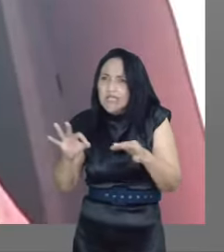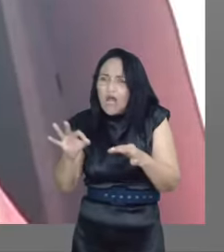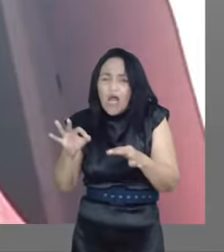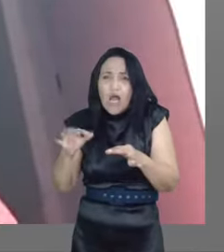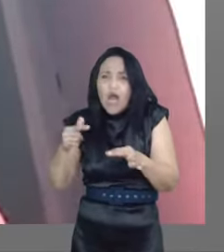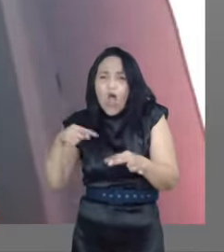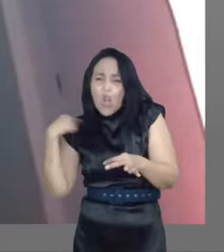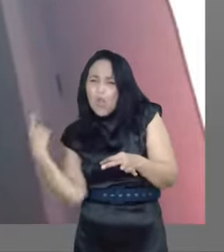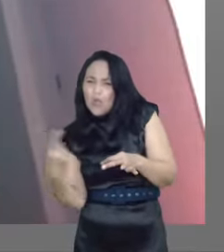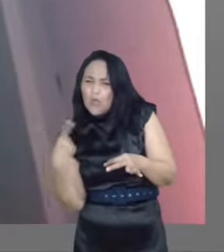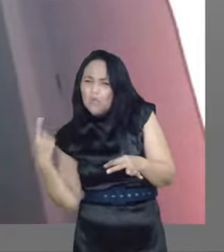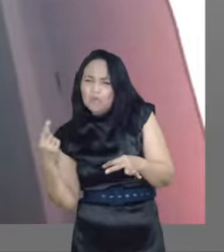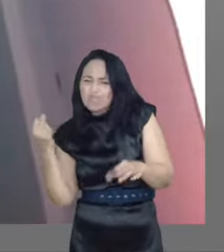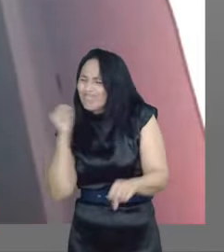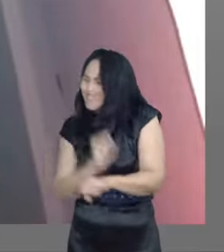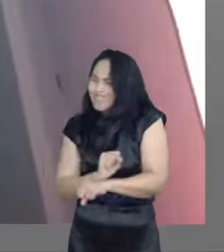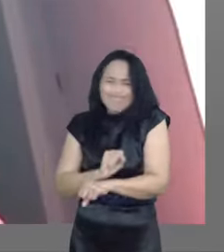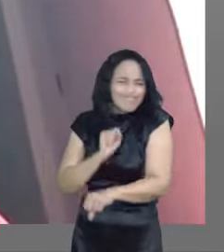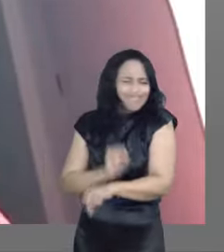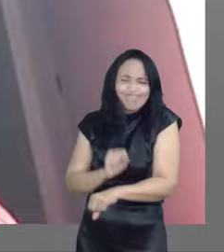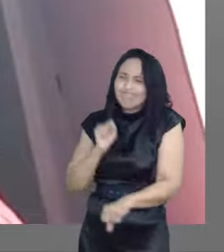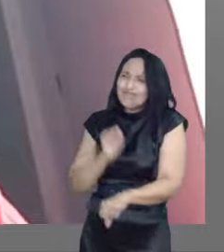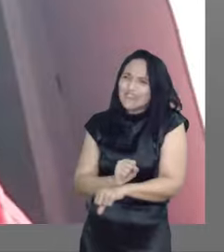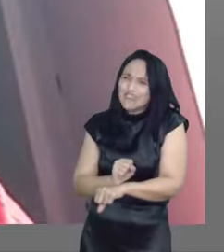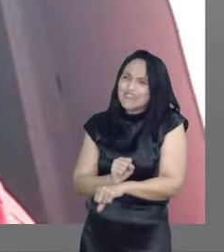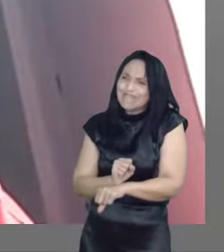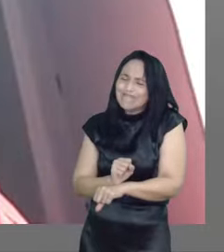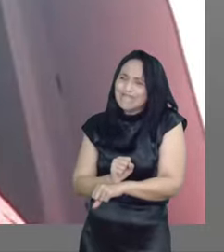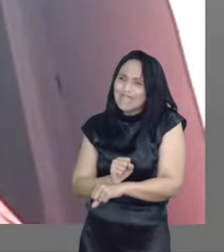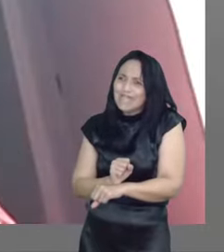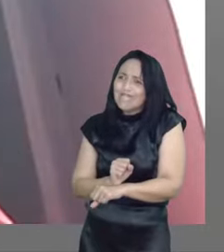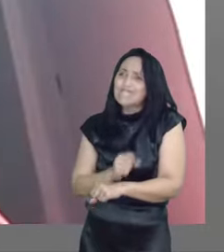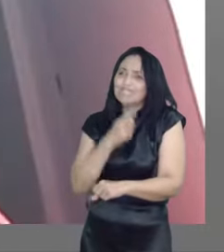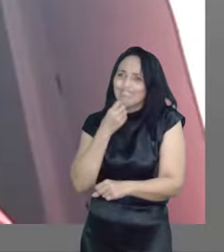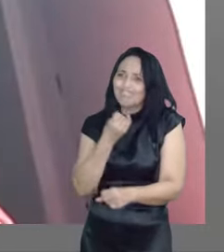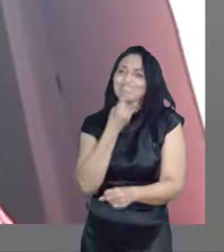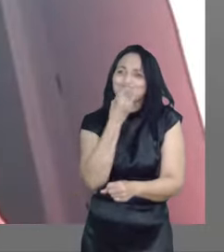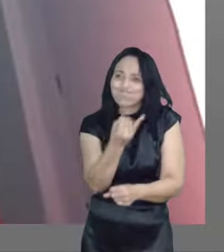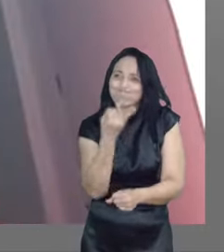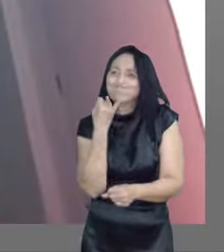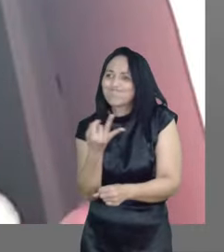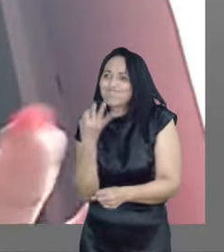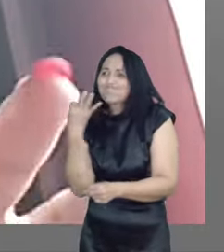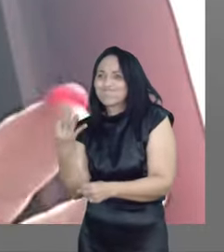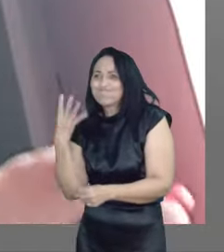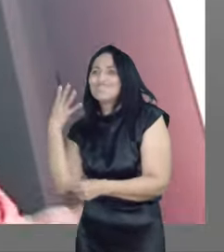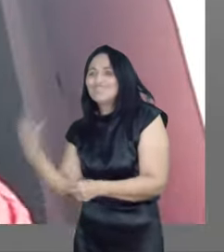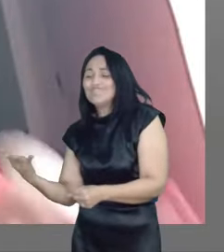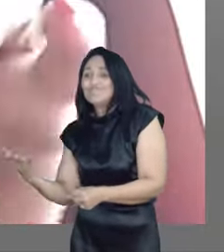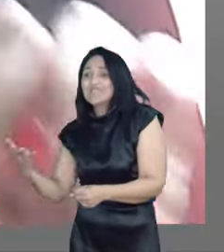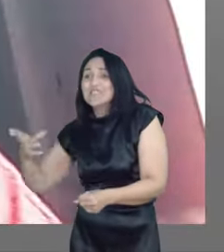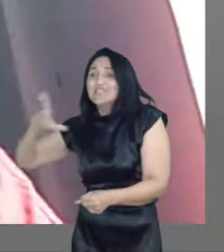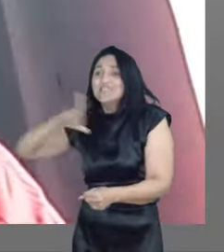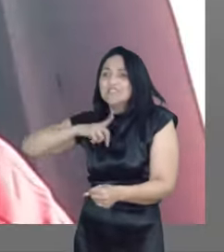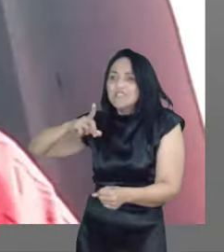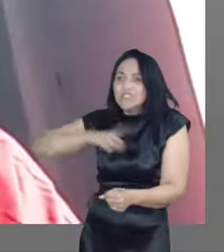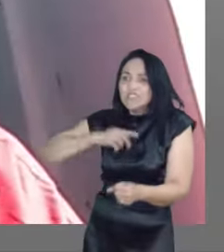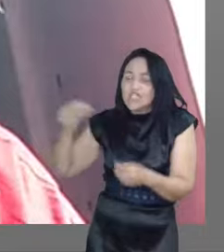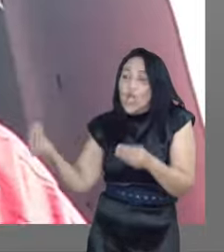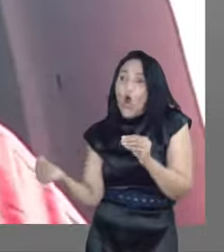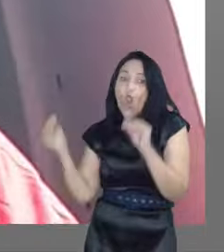Porque, além de fazer a reunião, a gente enviou um roteirinho eles também tinham que colocar